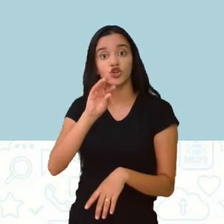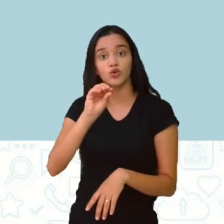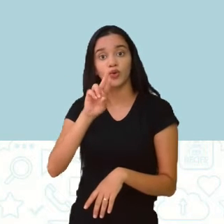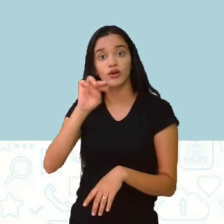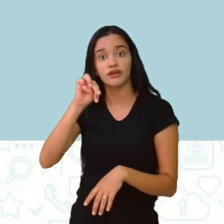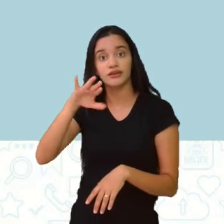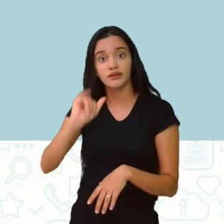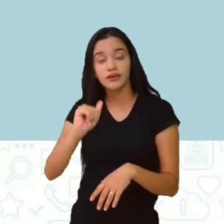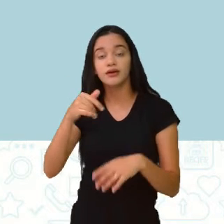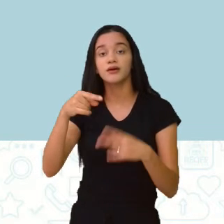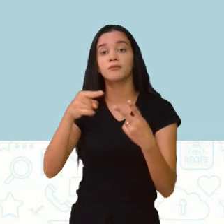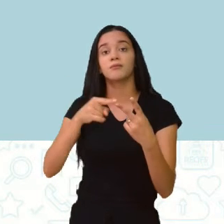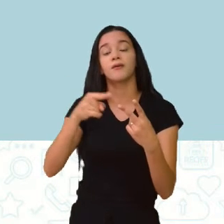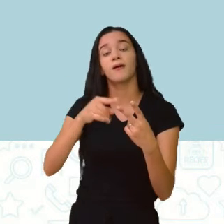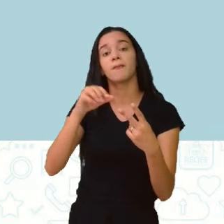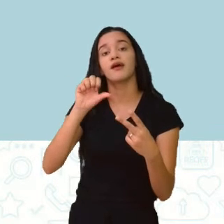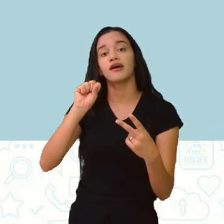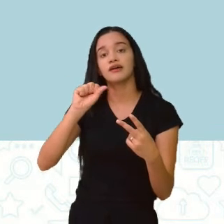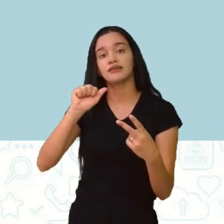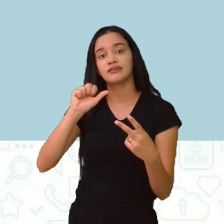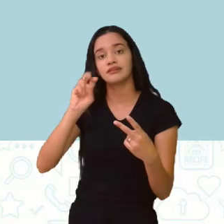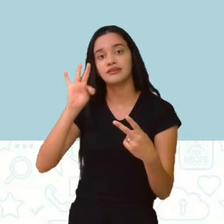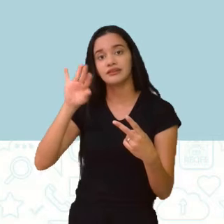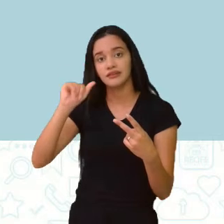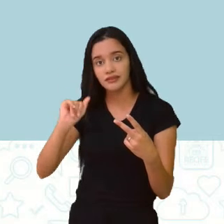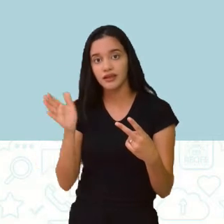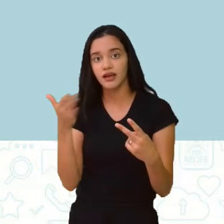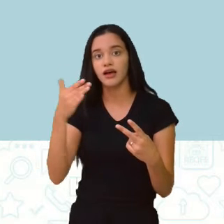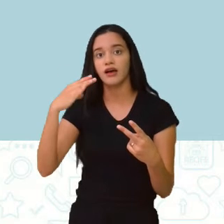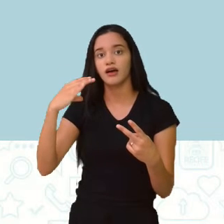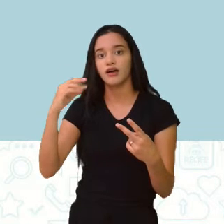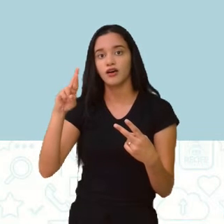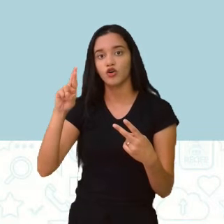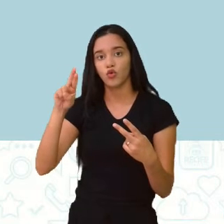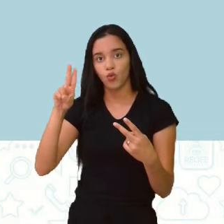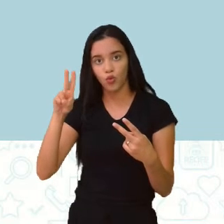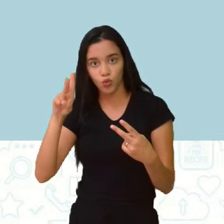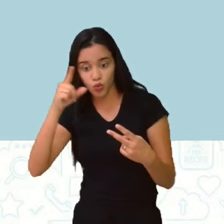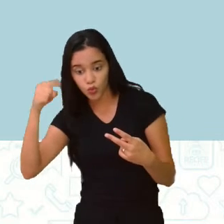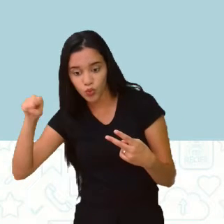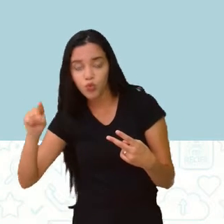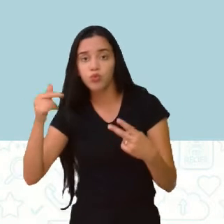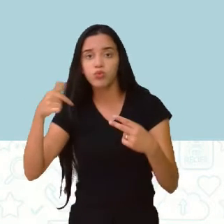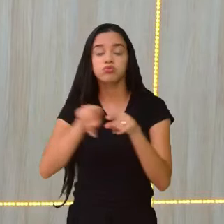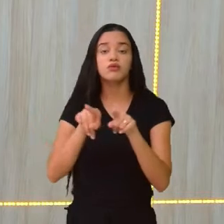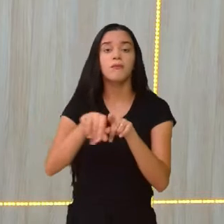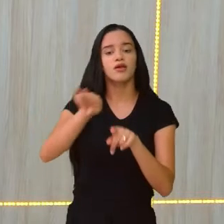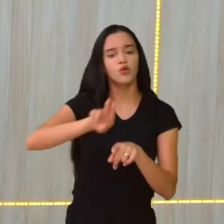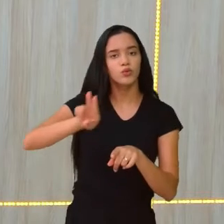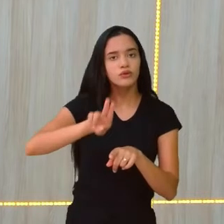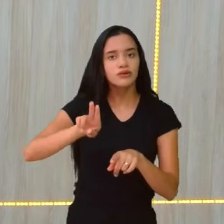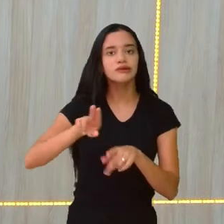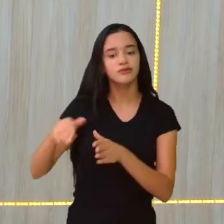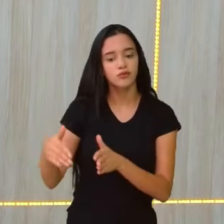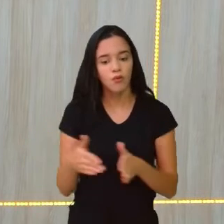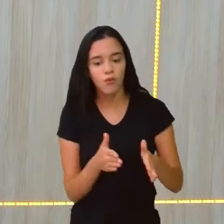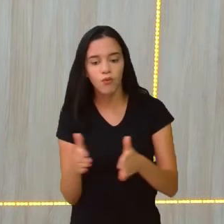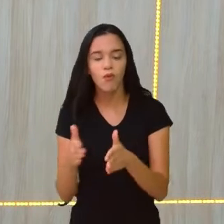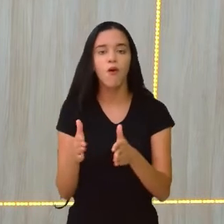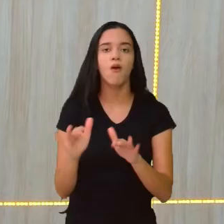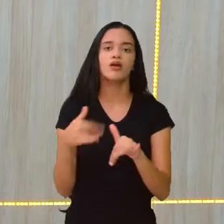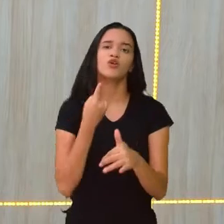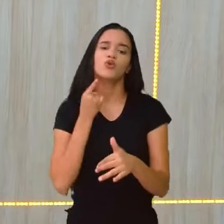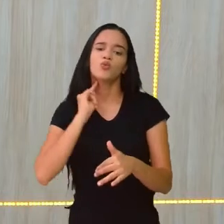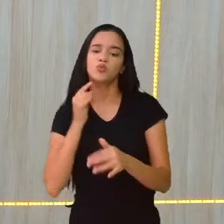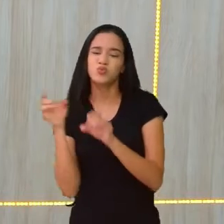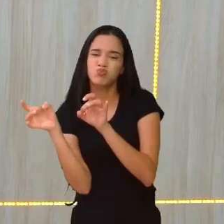Santa Cruz, então eles utilizam a água desse rio, eles poluem esse rio, mas eles